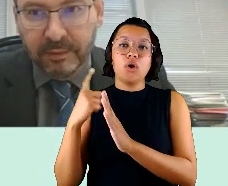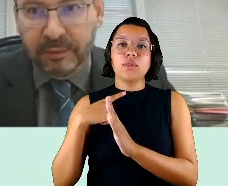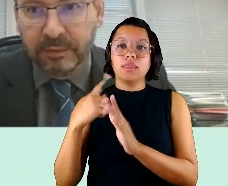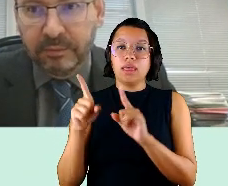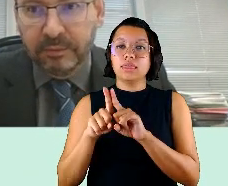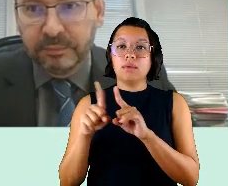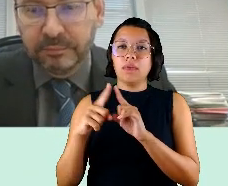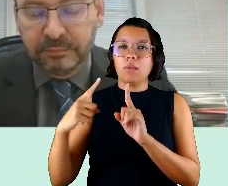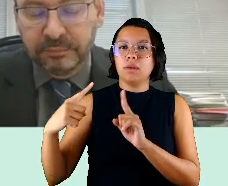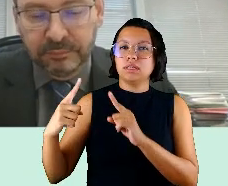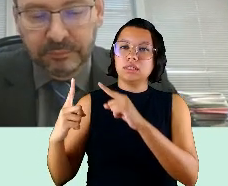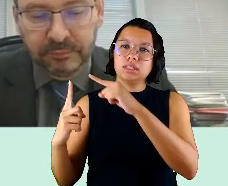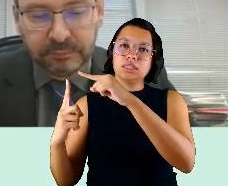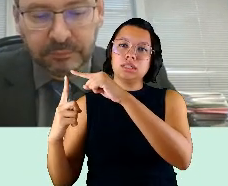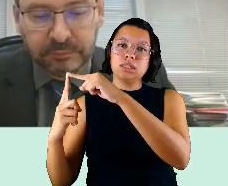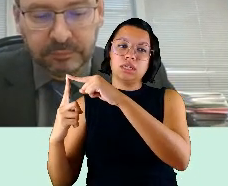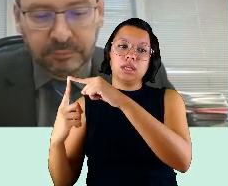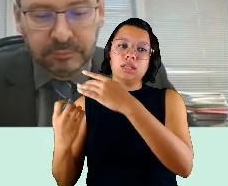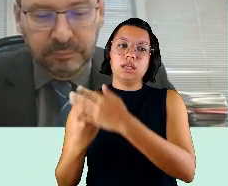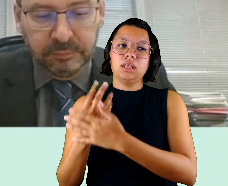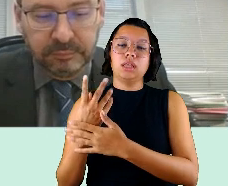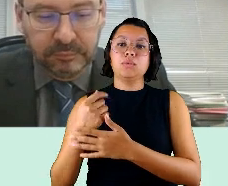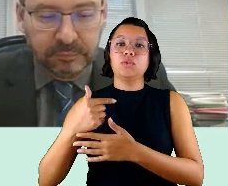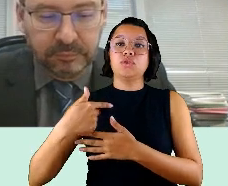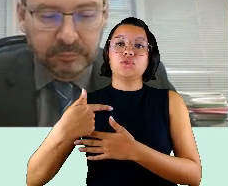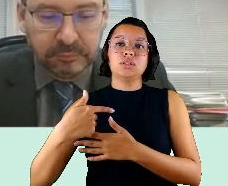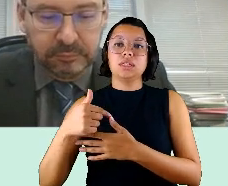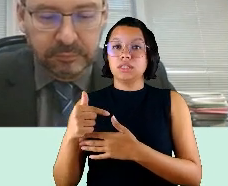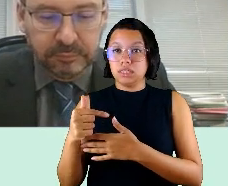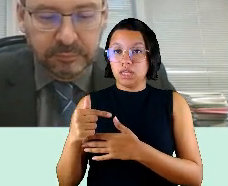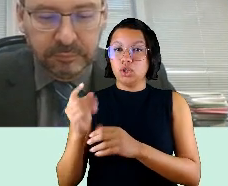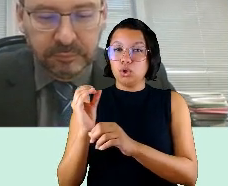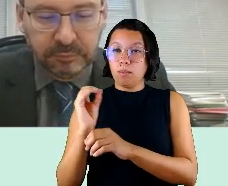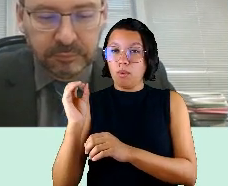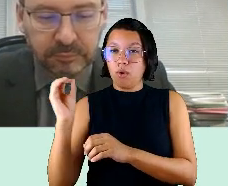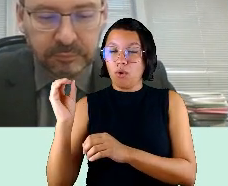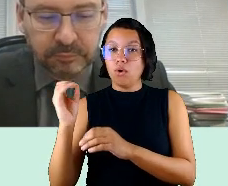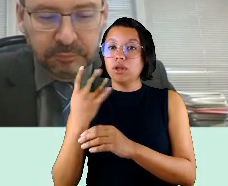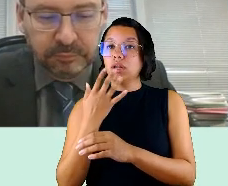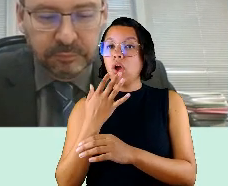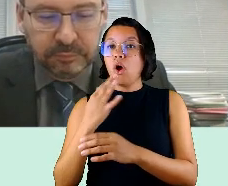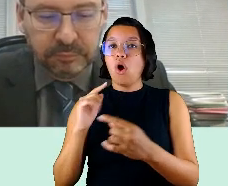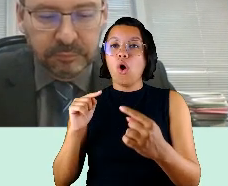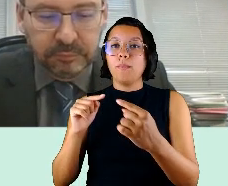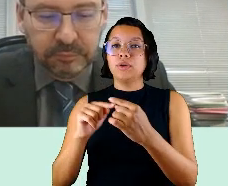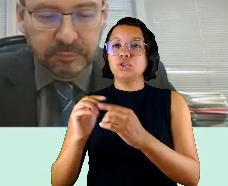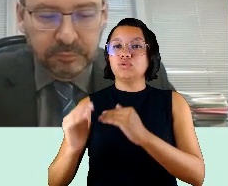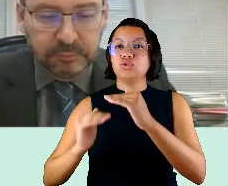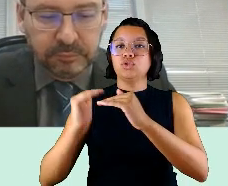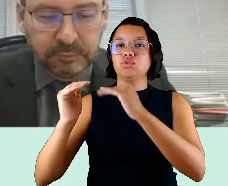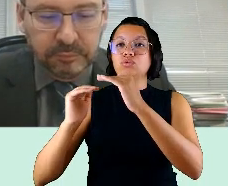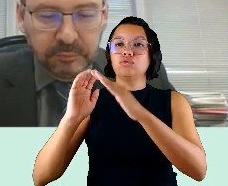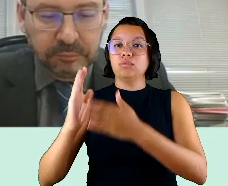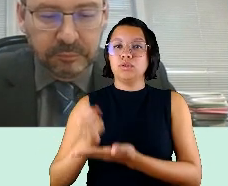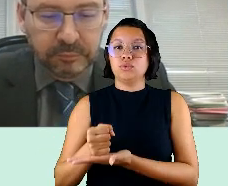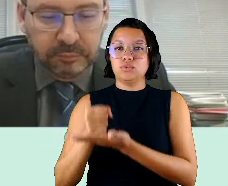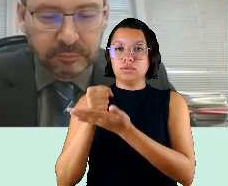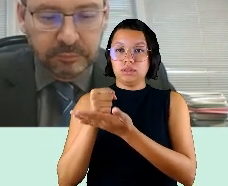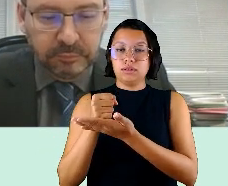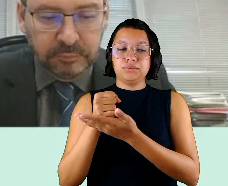por 17 bolinhas coloridas nas cores dos Objetivos do Desenvolvimento